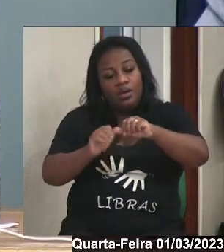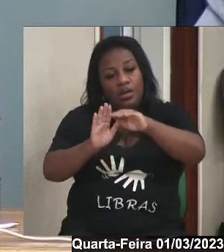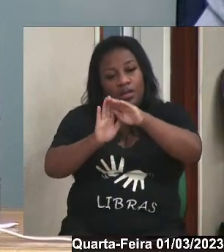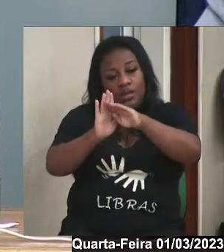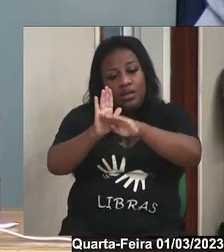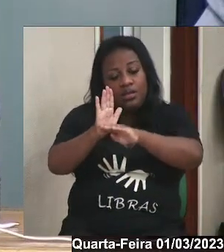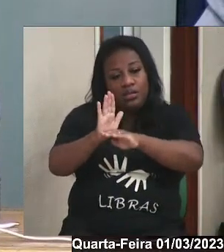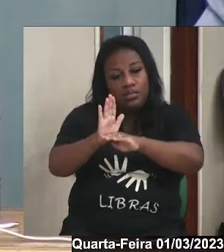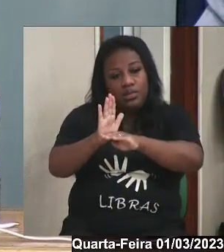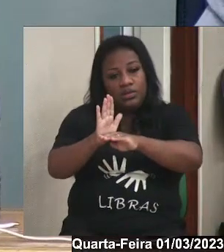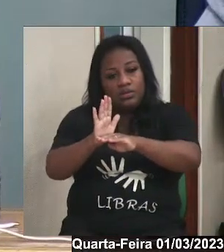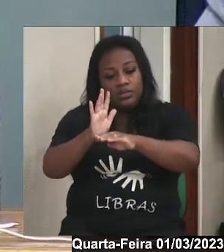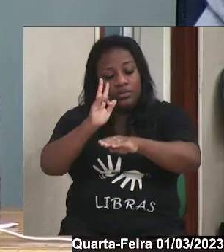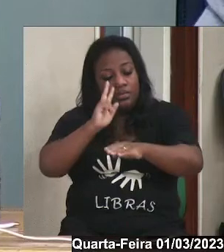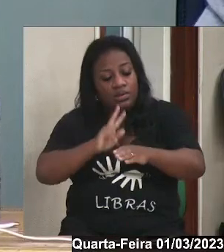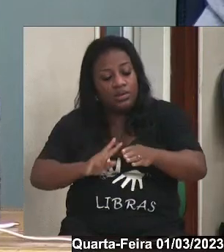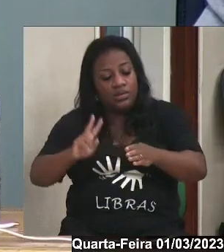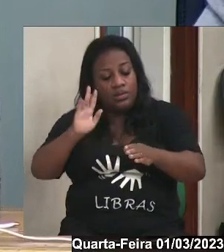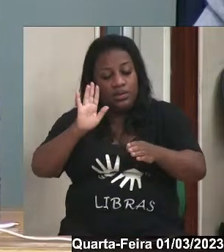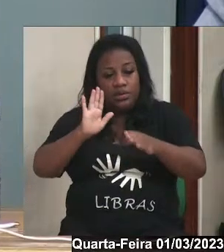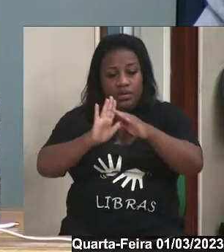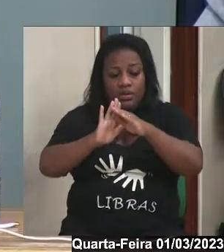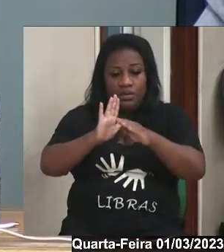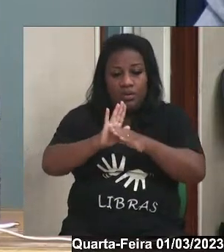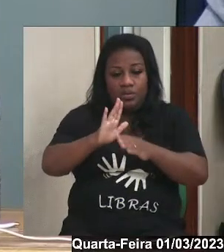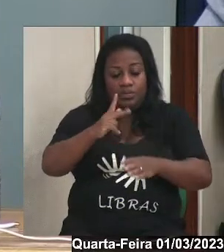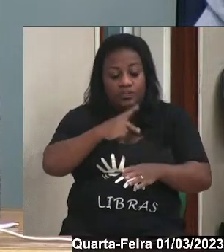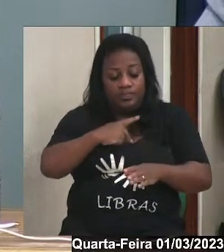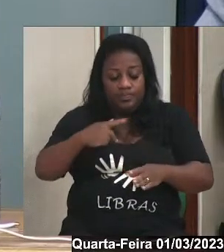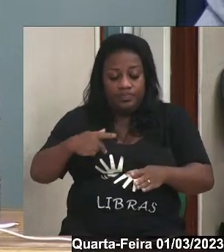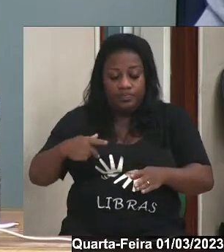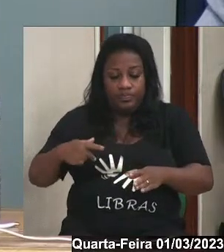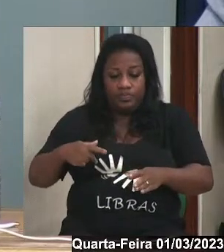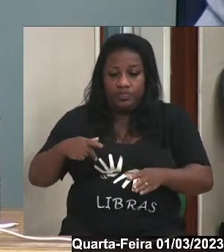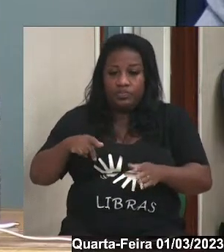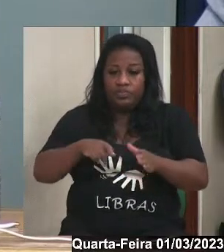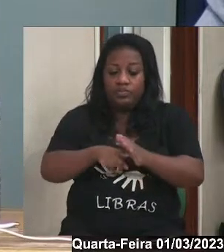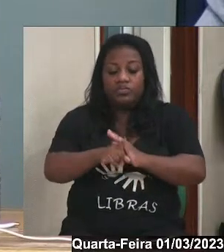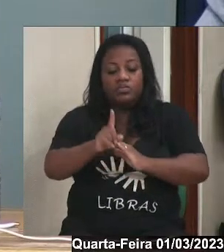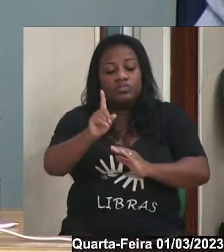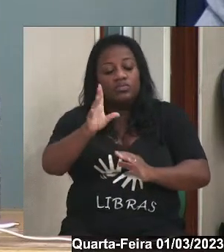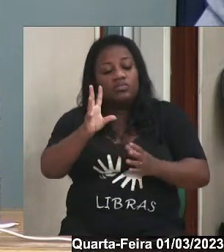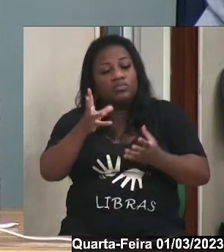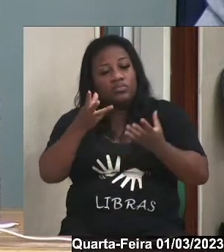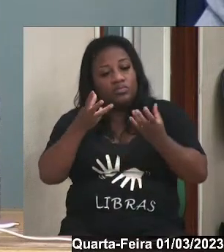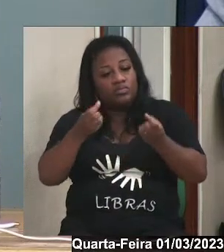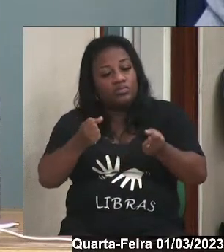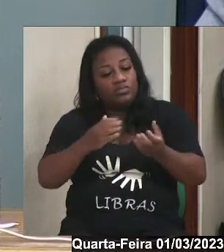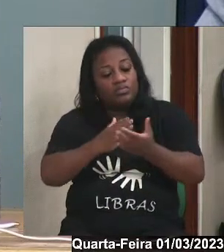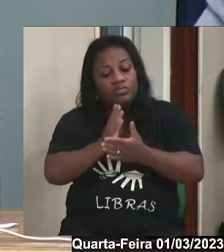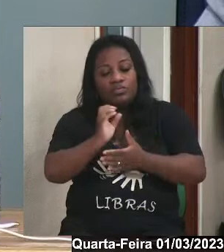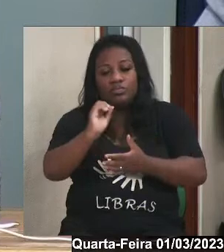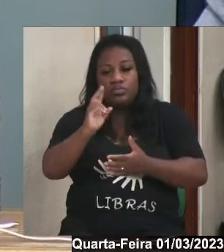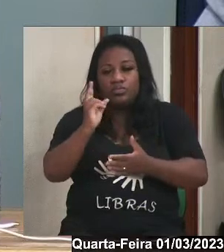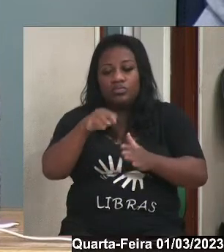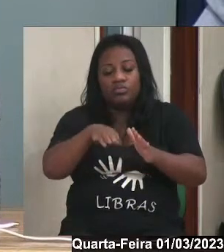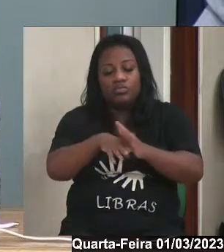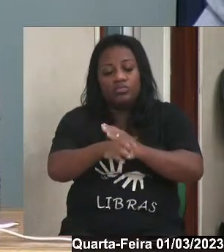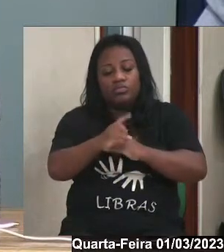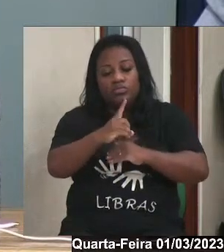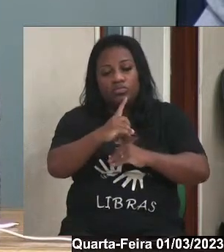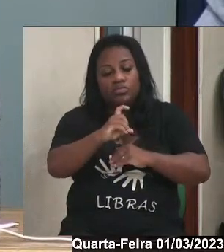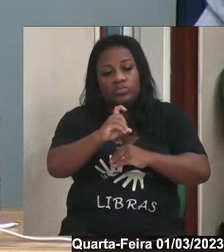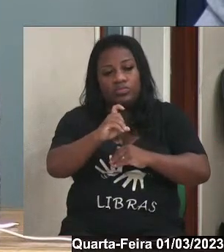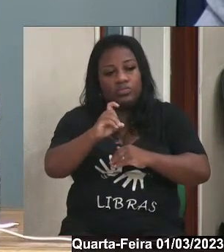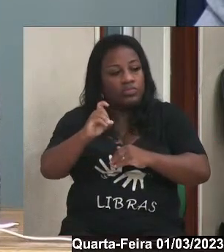para apreciação dos projetos seguintes. O senhor presidente colocou em votação a inversão de pauta, acatado por 15